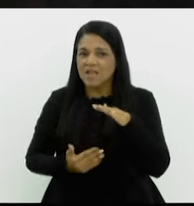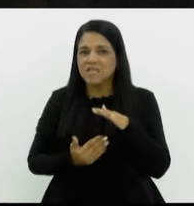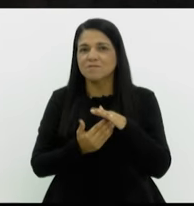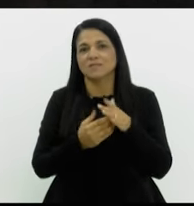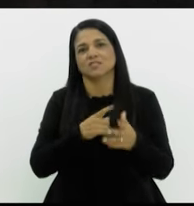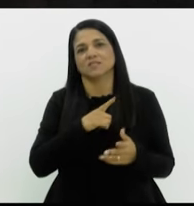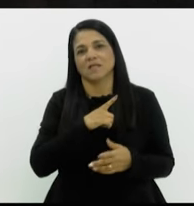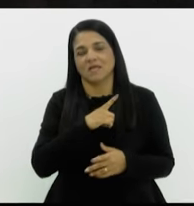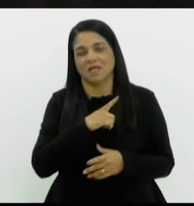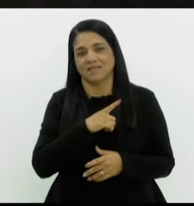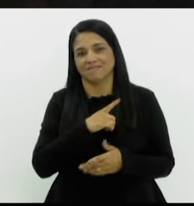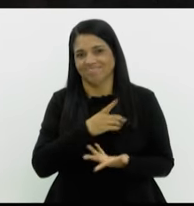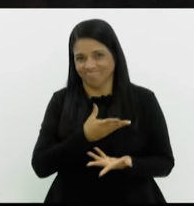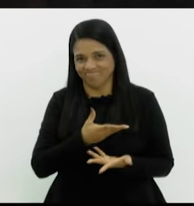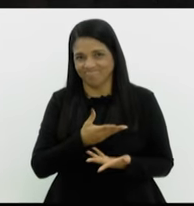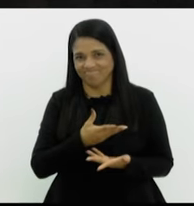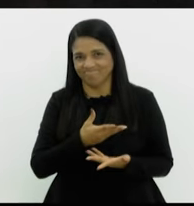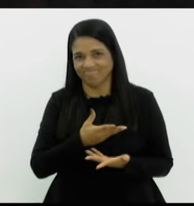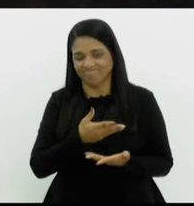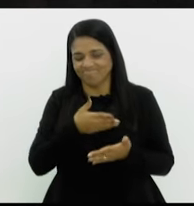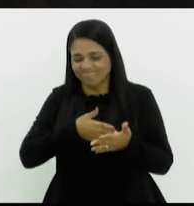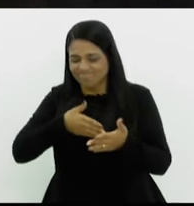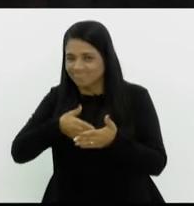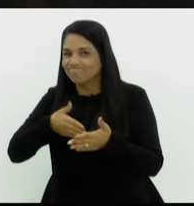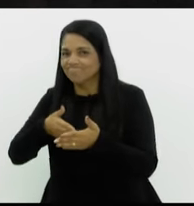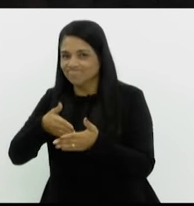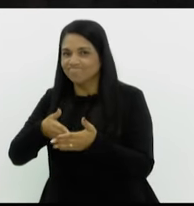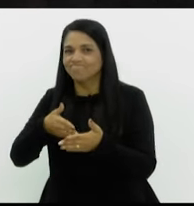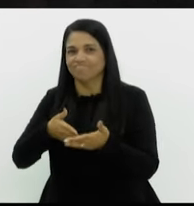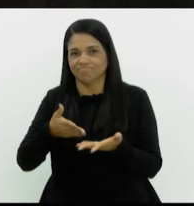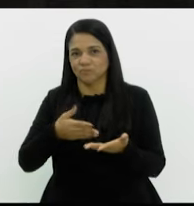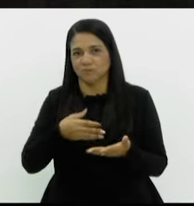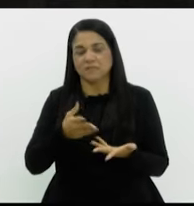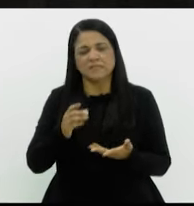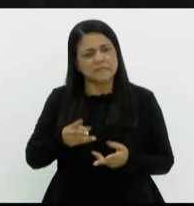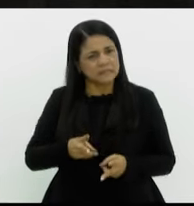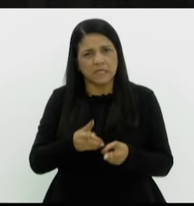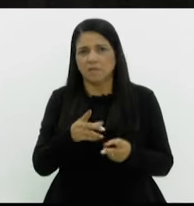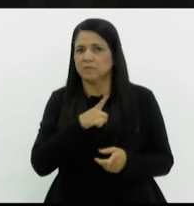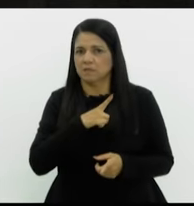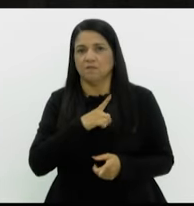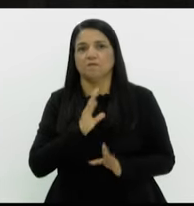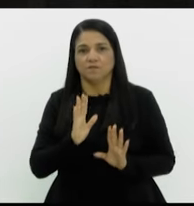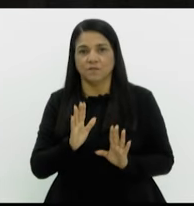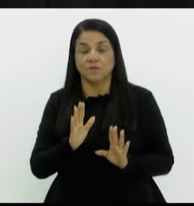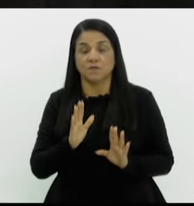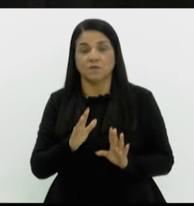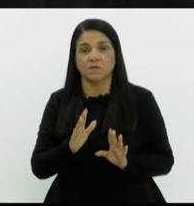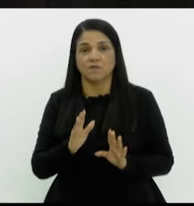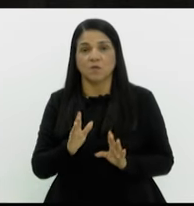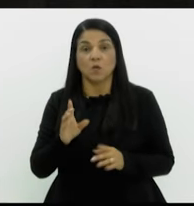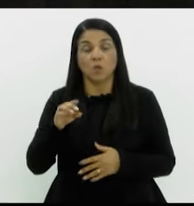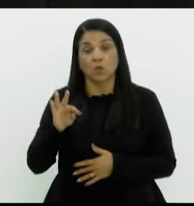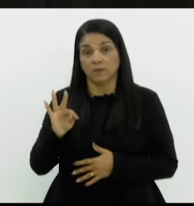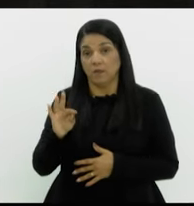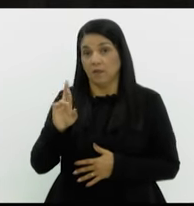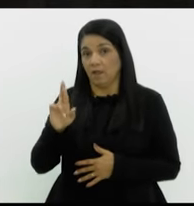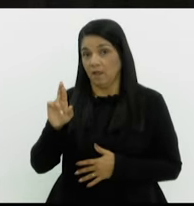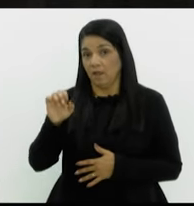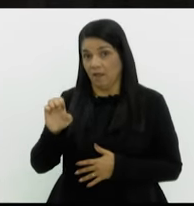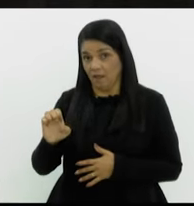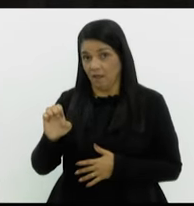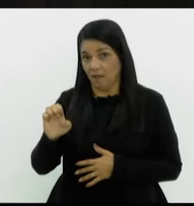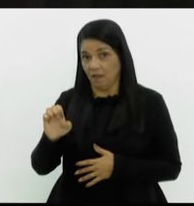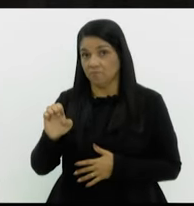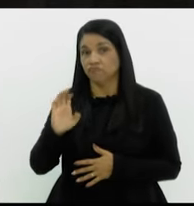que sempre tiveram, não é nenhuma novidade. Tanto é que o próprio TRE já se manifestou